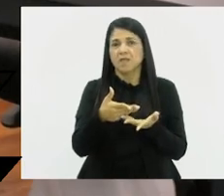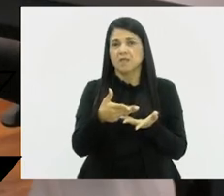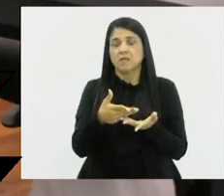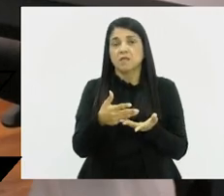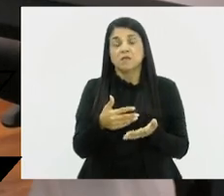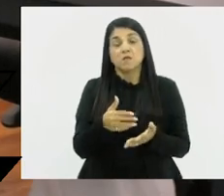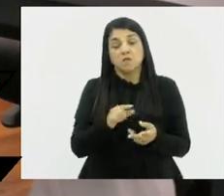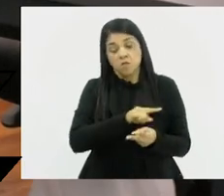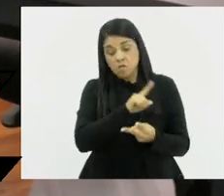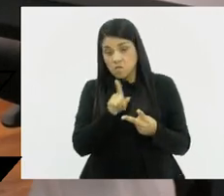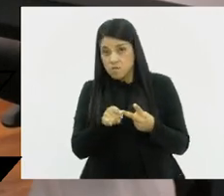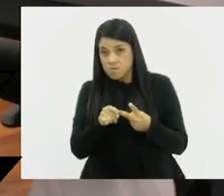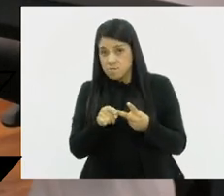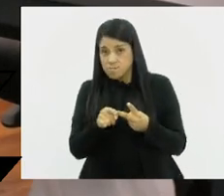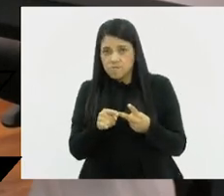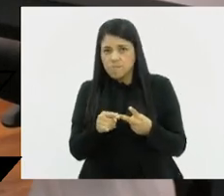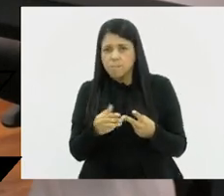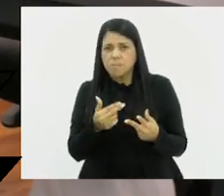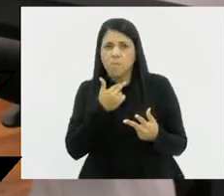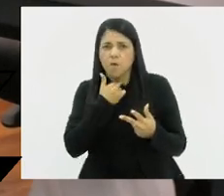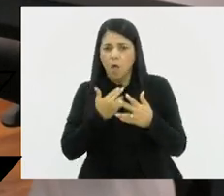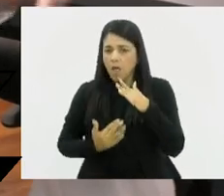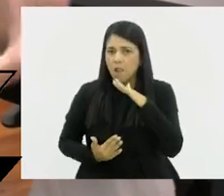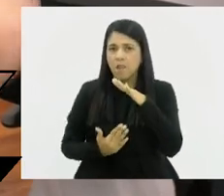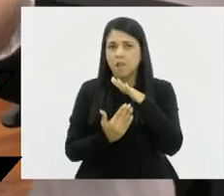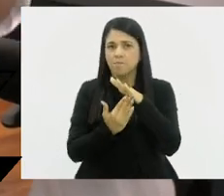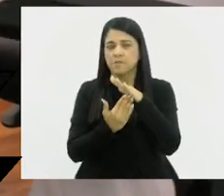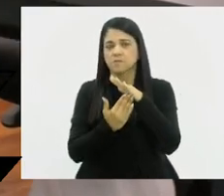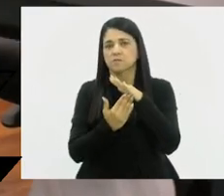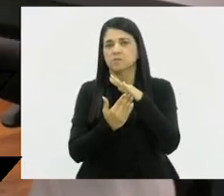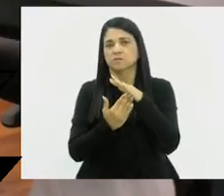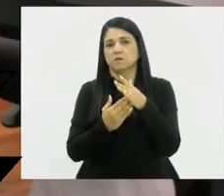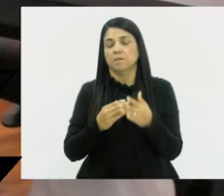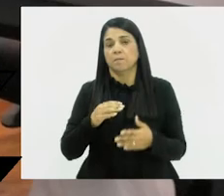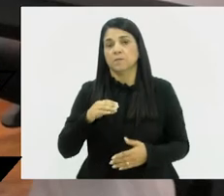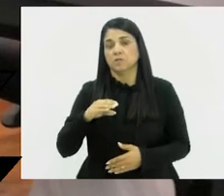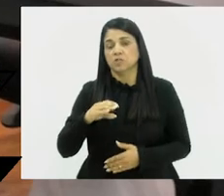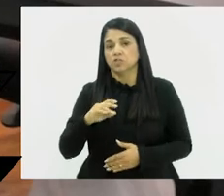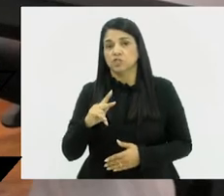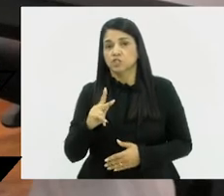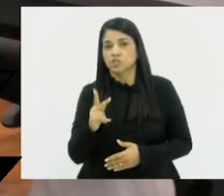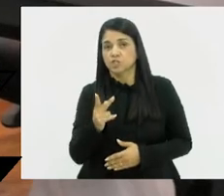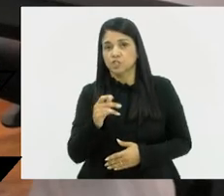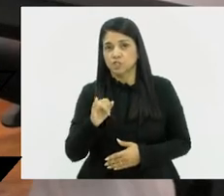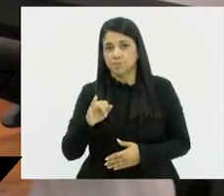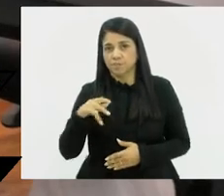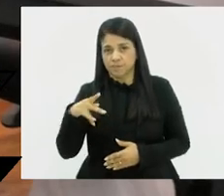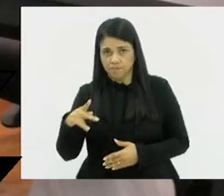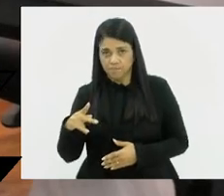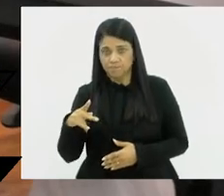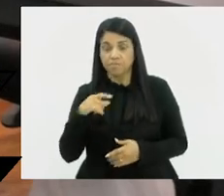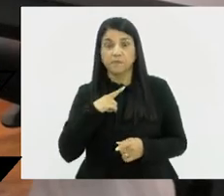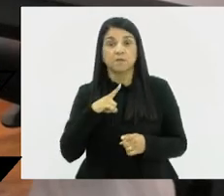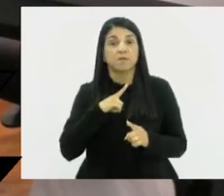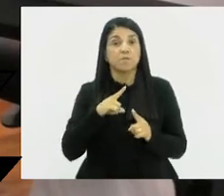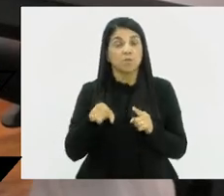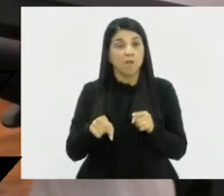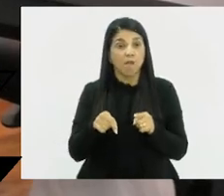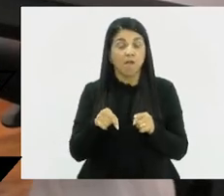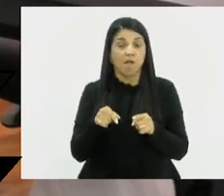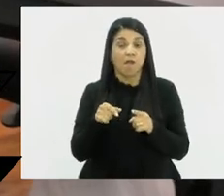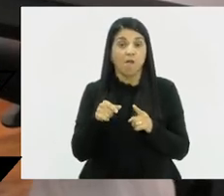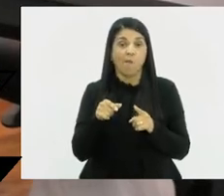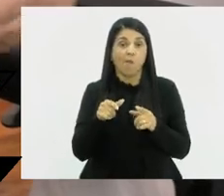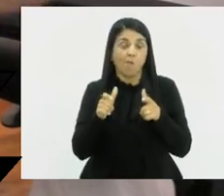limitar apenas na questão da microchipagem. Os abrigos recebem uma quantidade enorme de animais. Eu